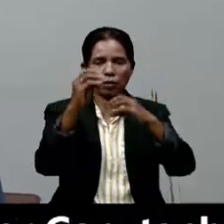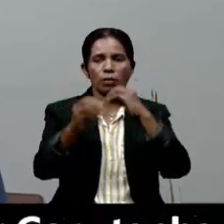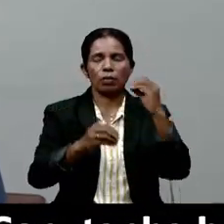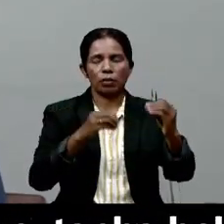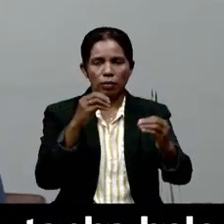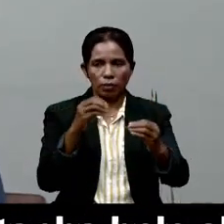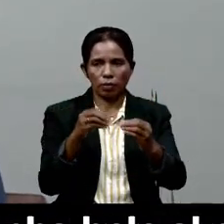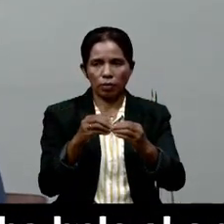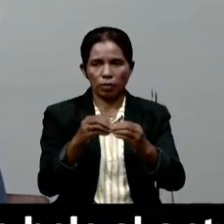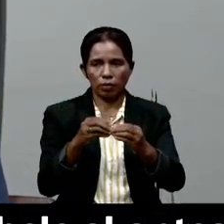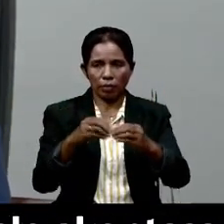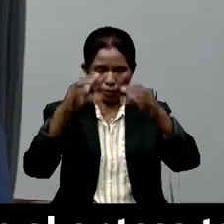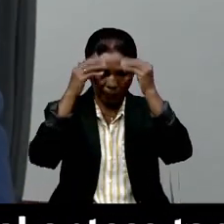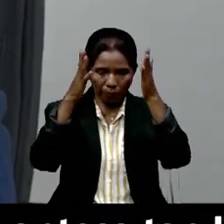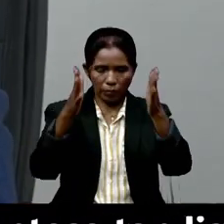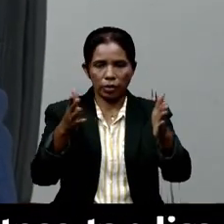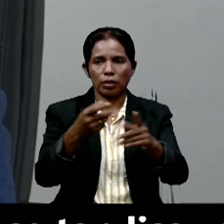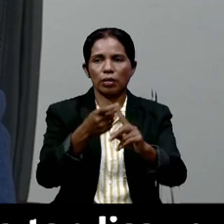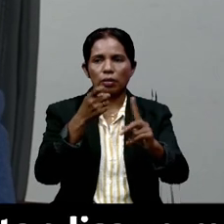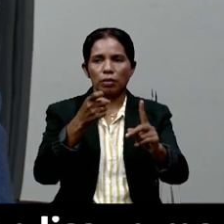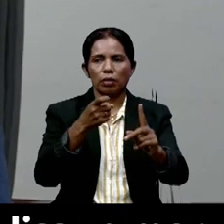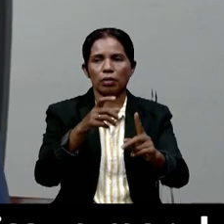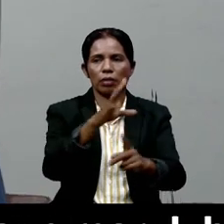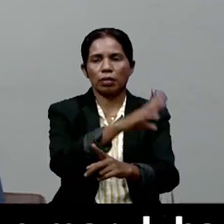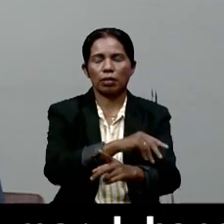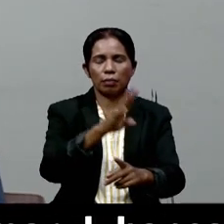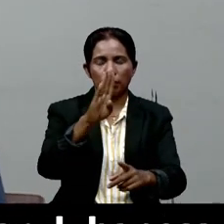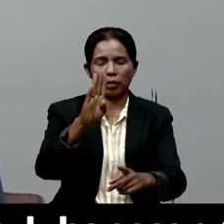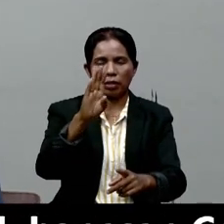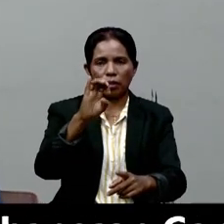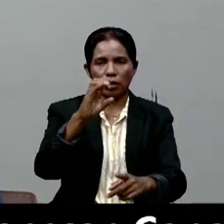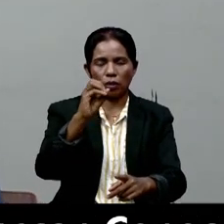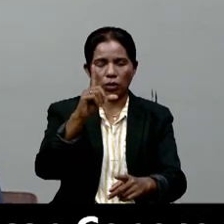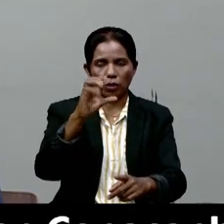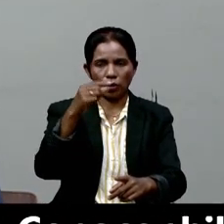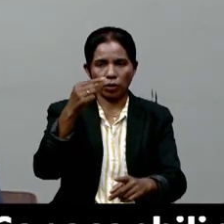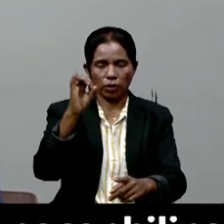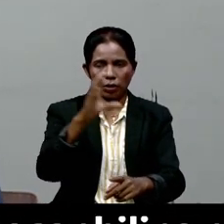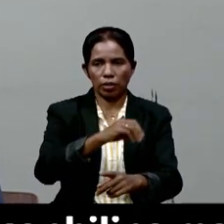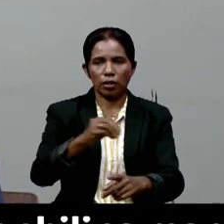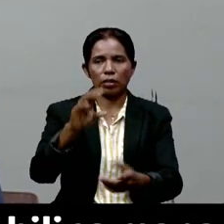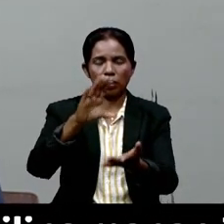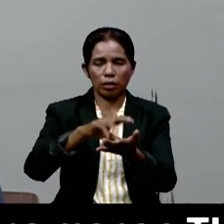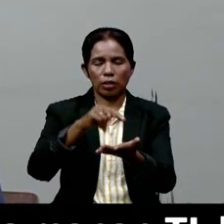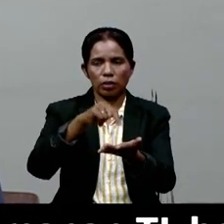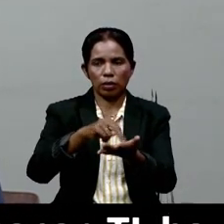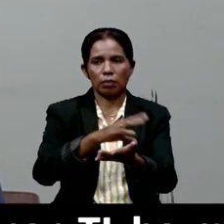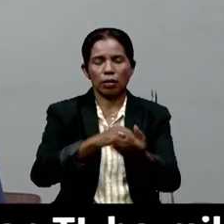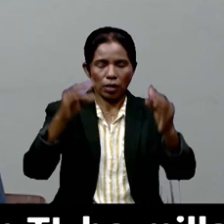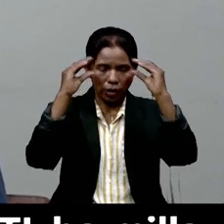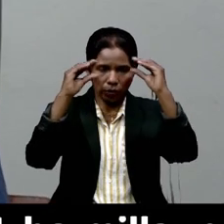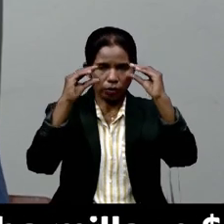kata profesor yang lulus maju si area special ada sensia natural maju bahan orang